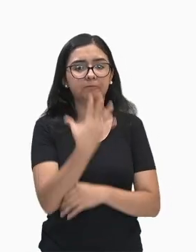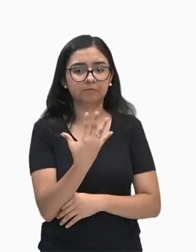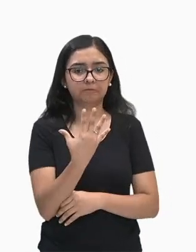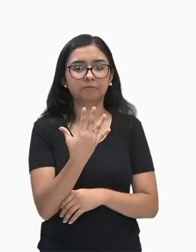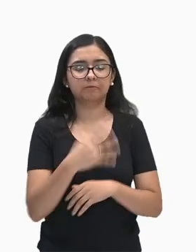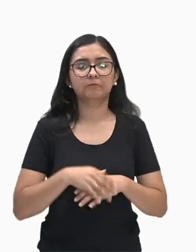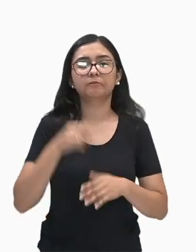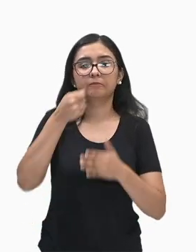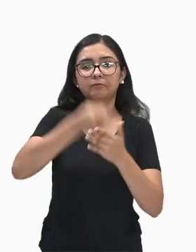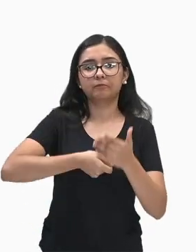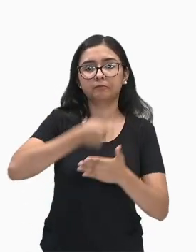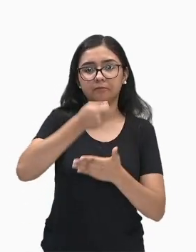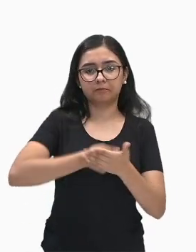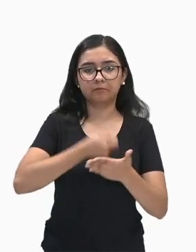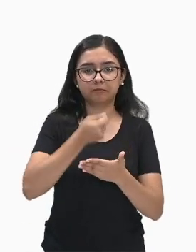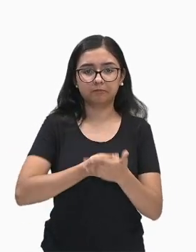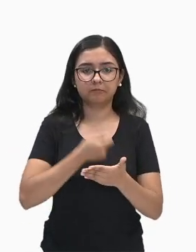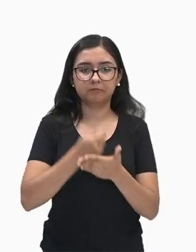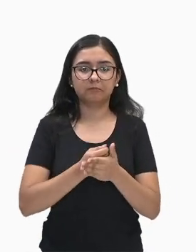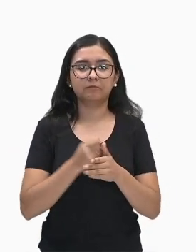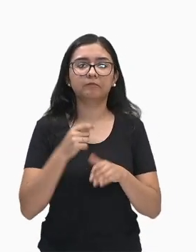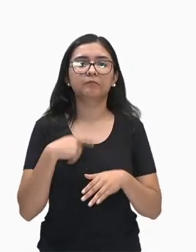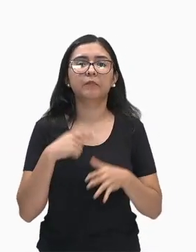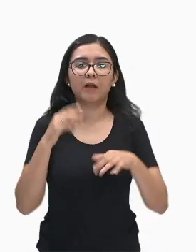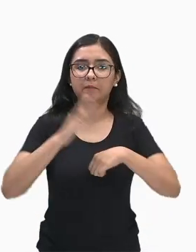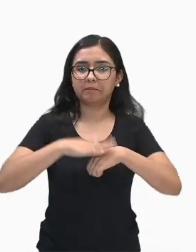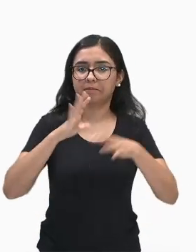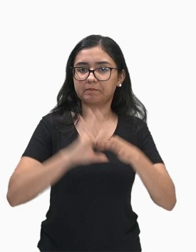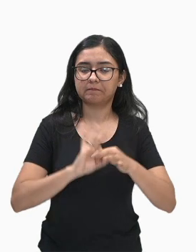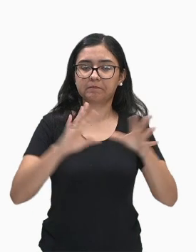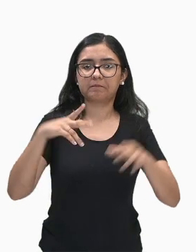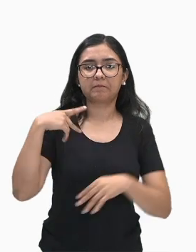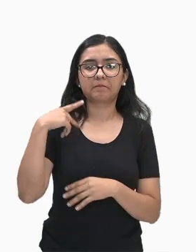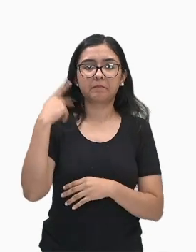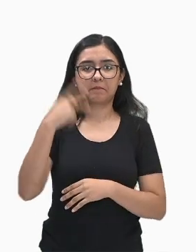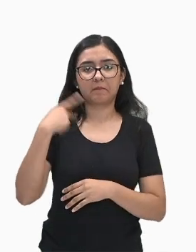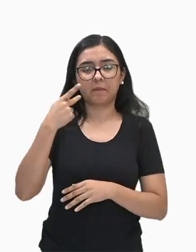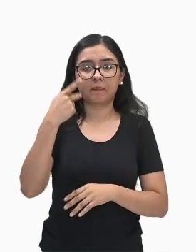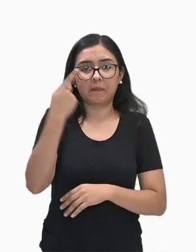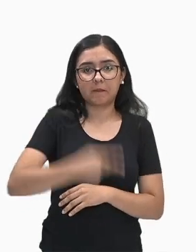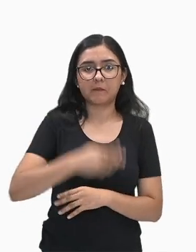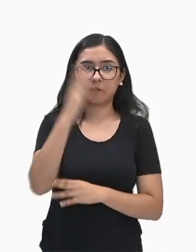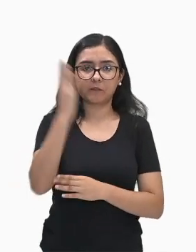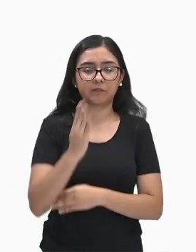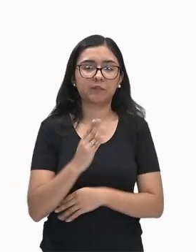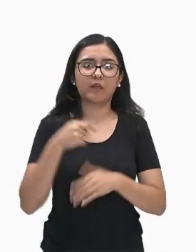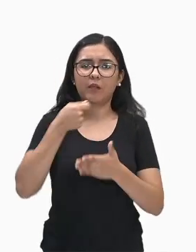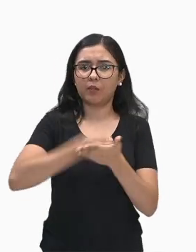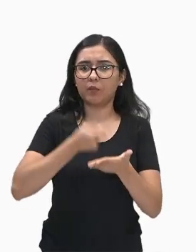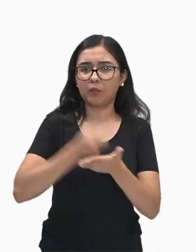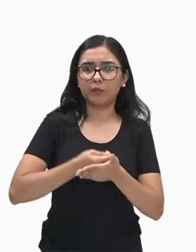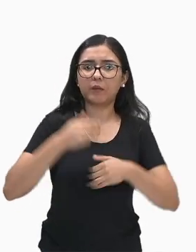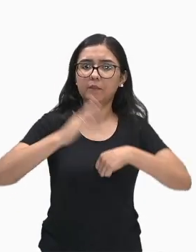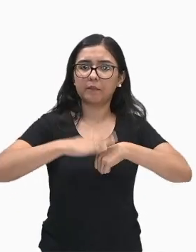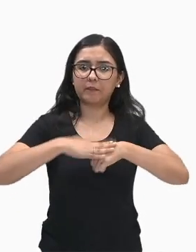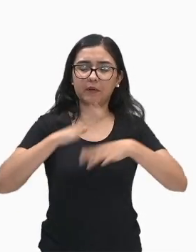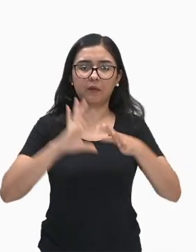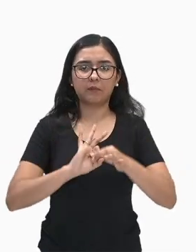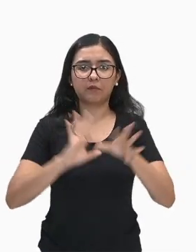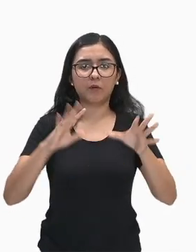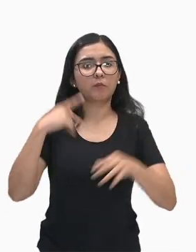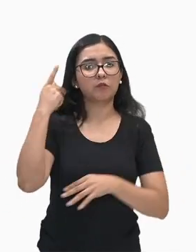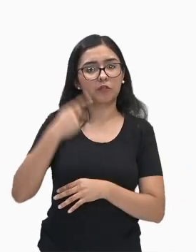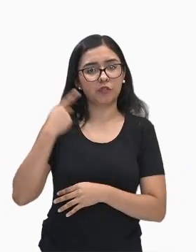na luta pela emancipação política do Brasil. Então é a luta aí pela nossa independência política